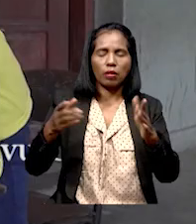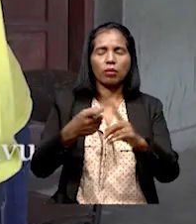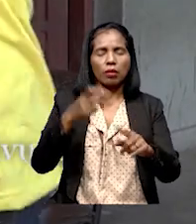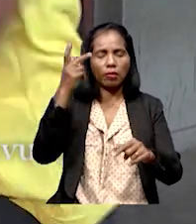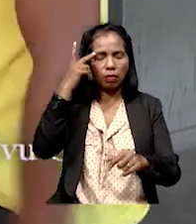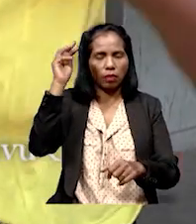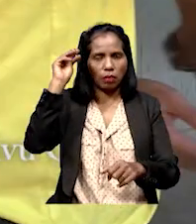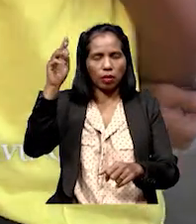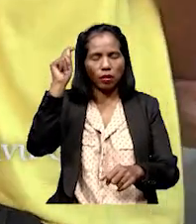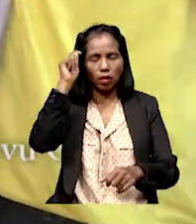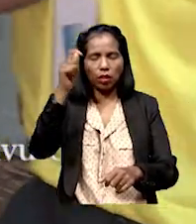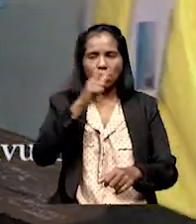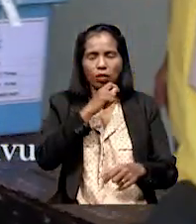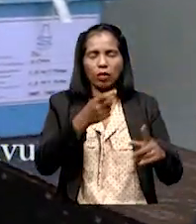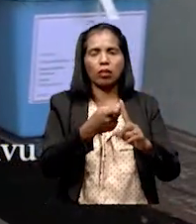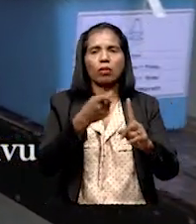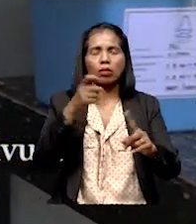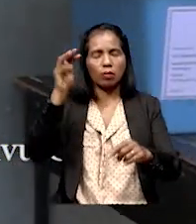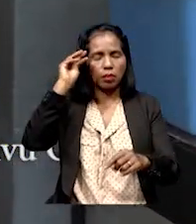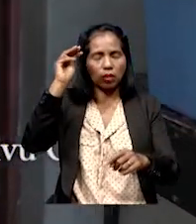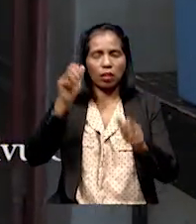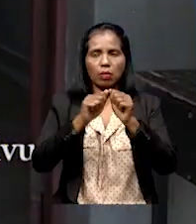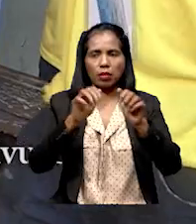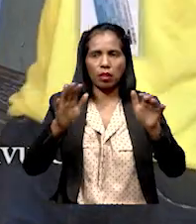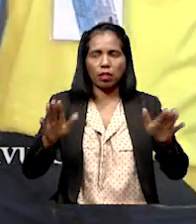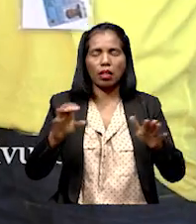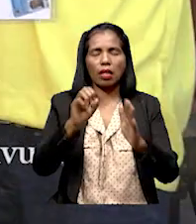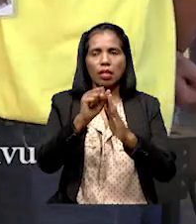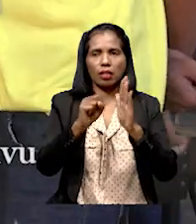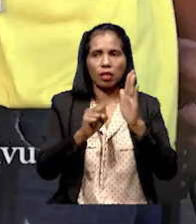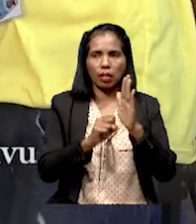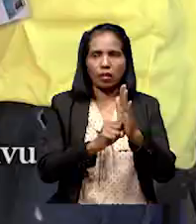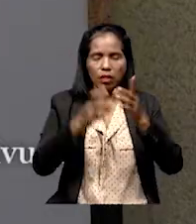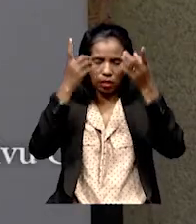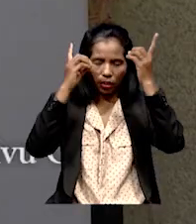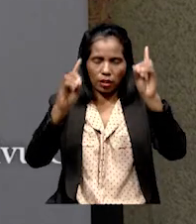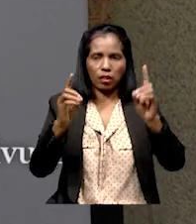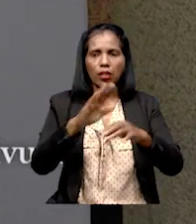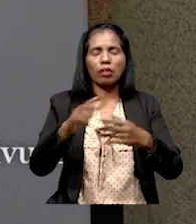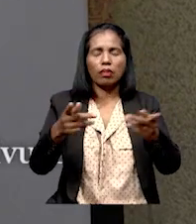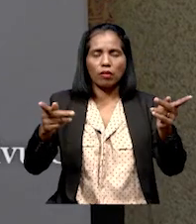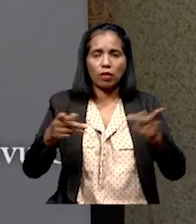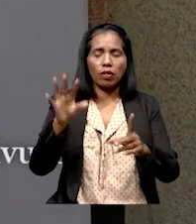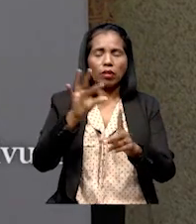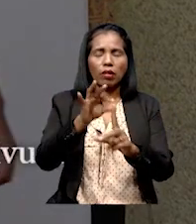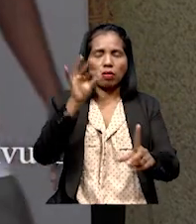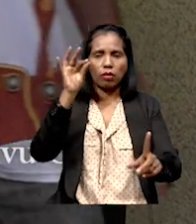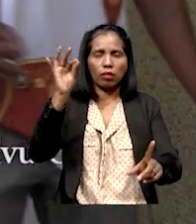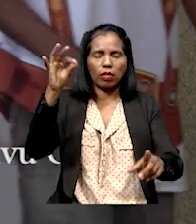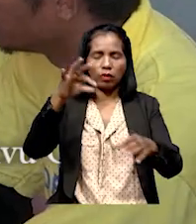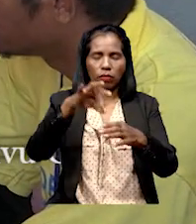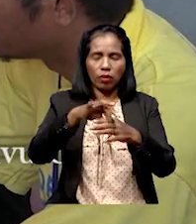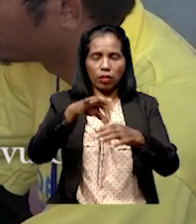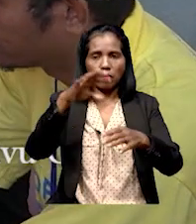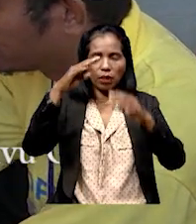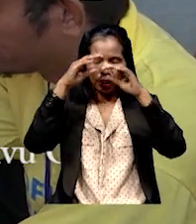ministro tarumatan rua, li husi ministério administração estatal decidiu na centro votação ba eleição presidencial